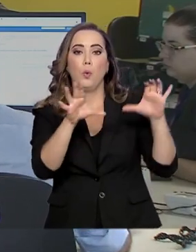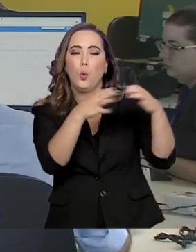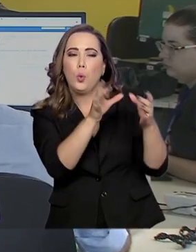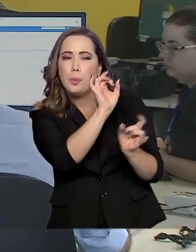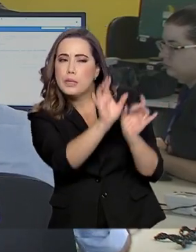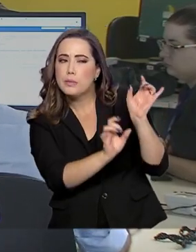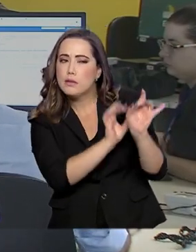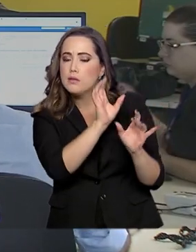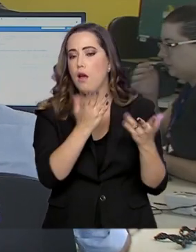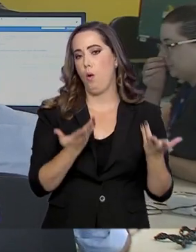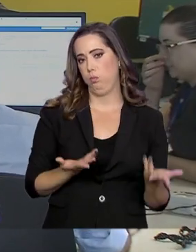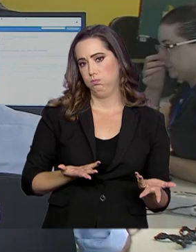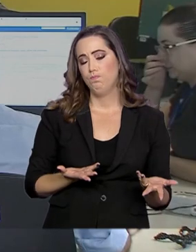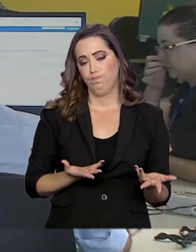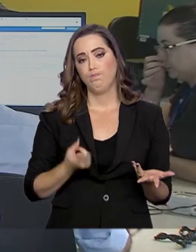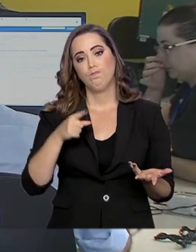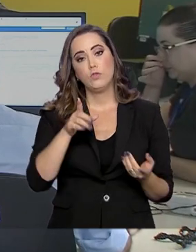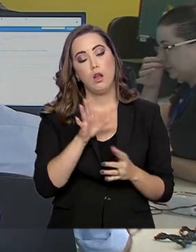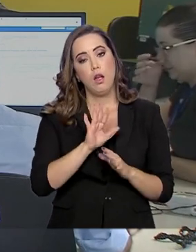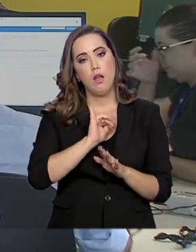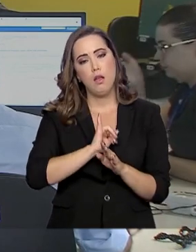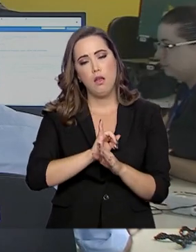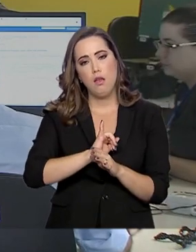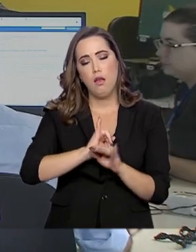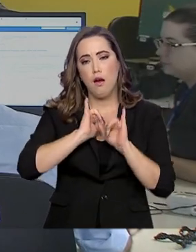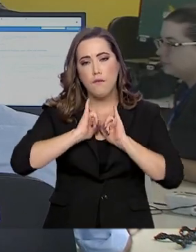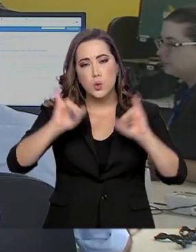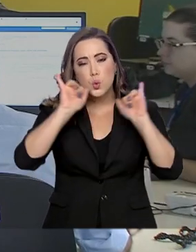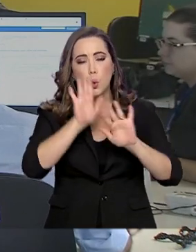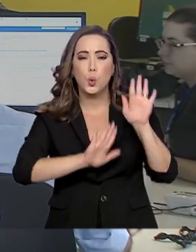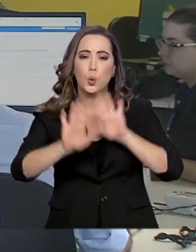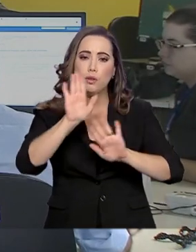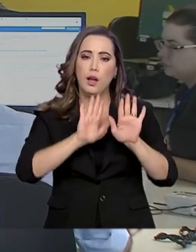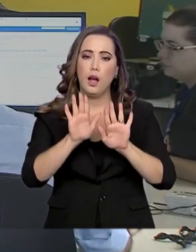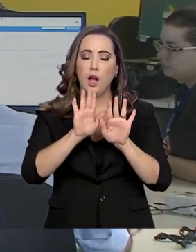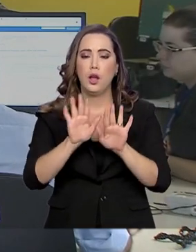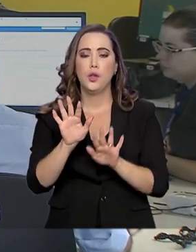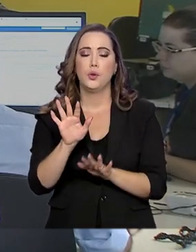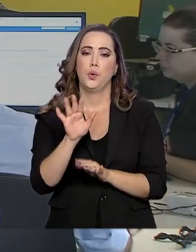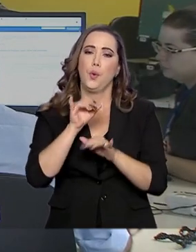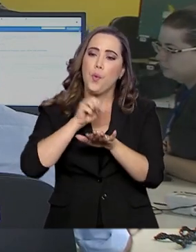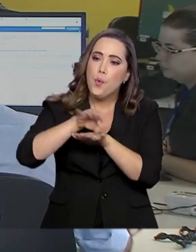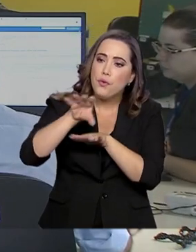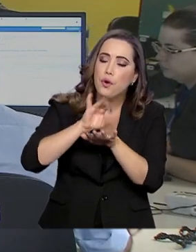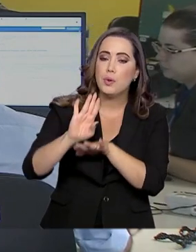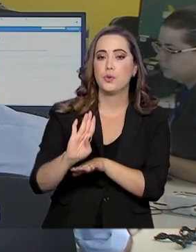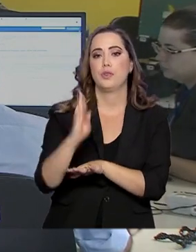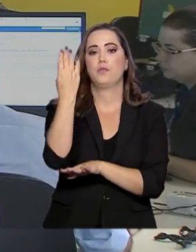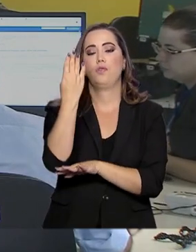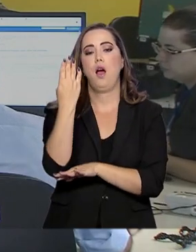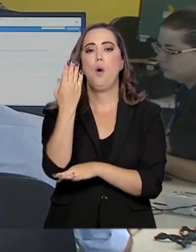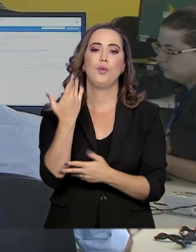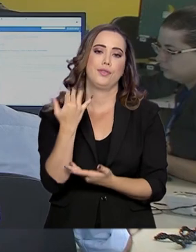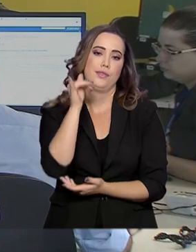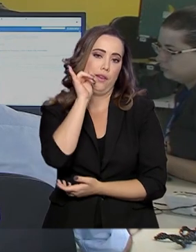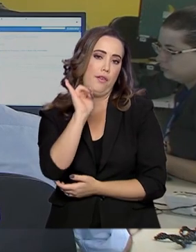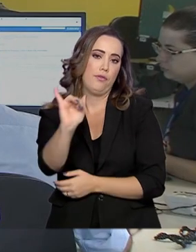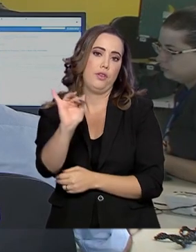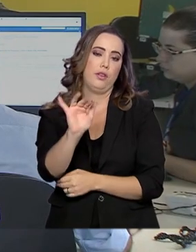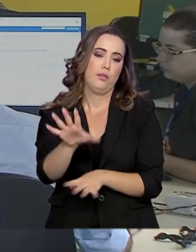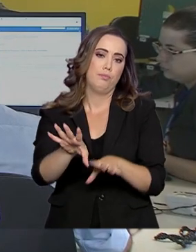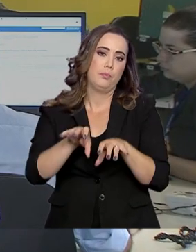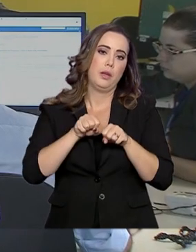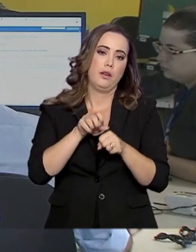específicos e alertou para a circulação de informações falsas sobre possíveis produtos e medicamentos contra o coronavírus.